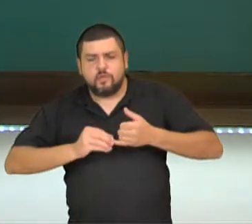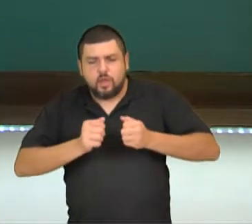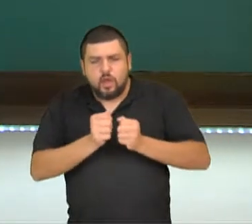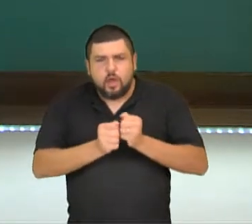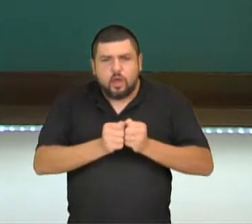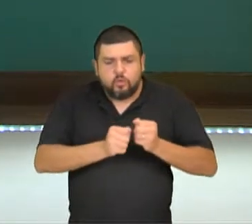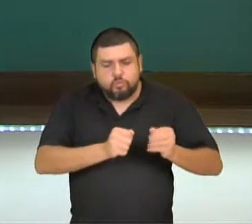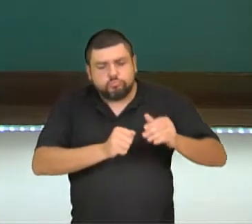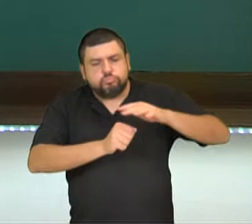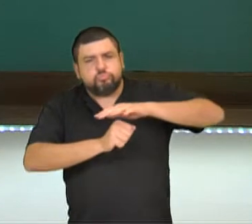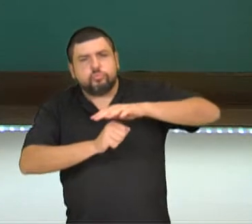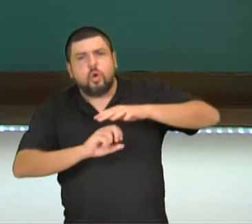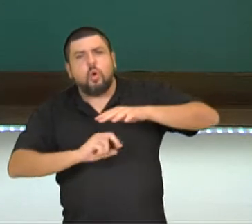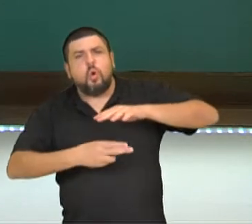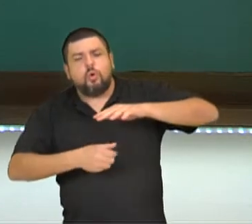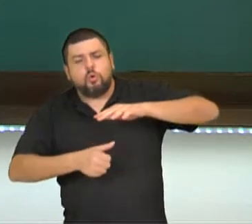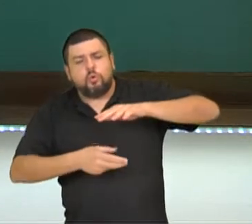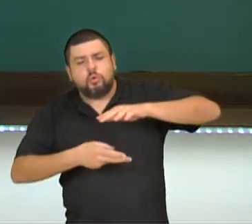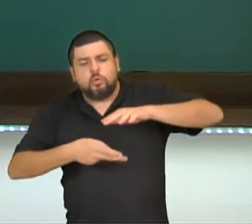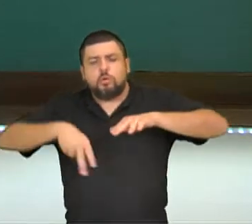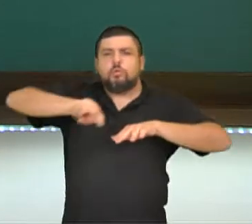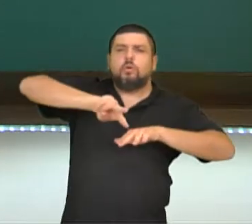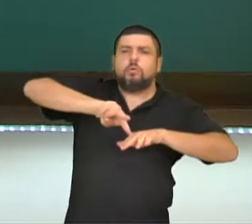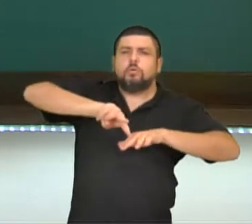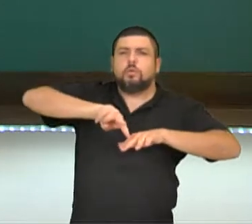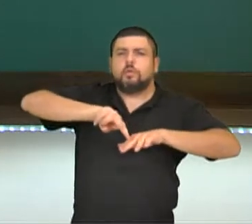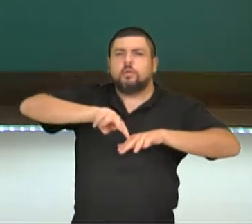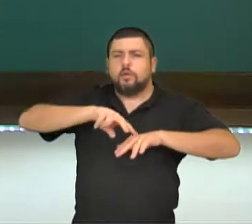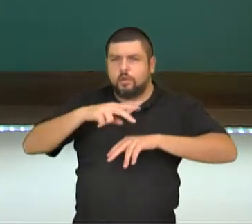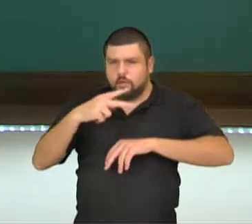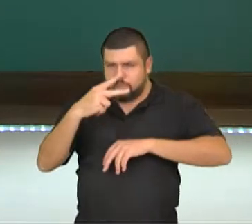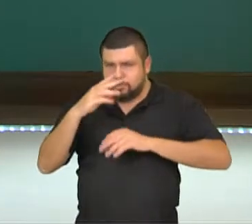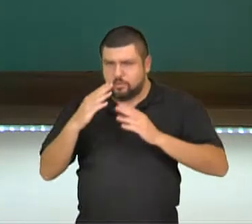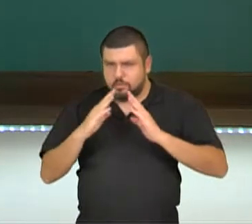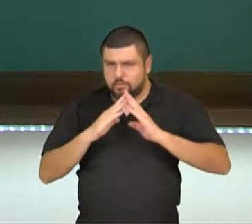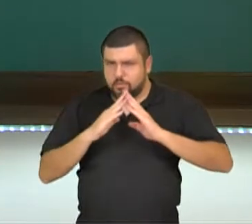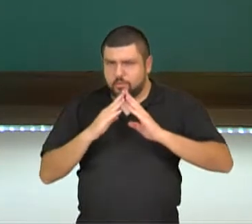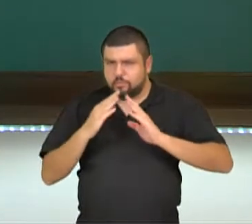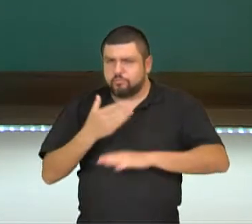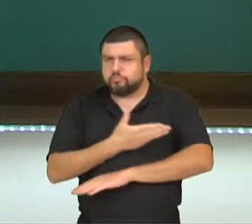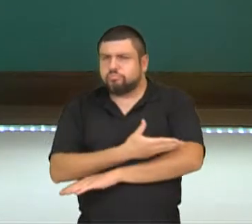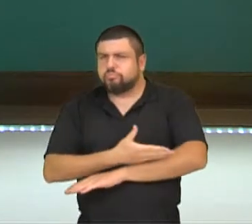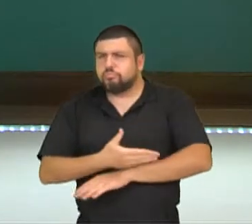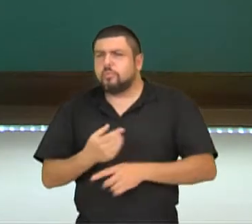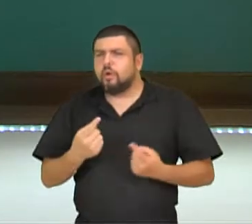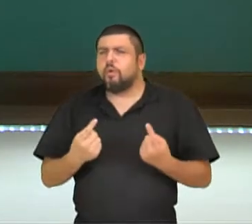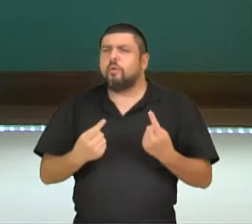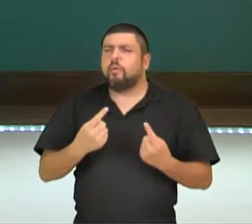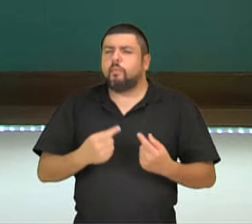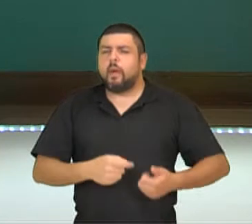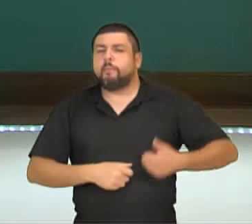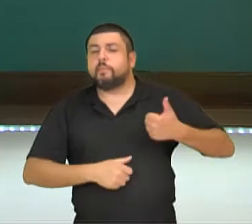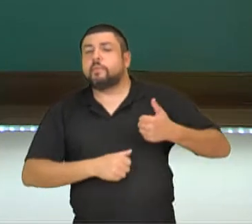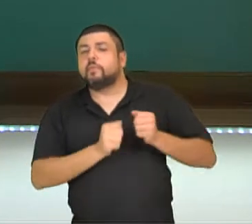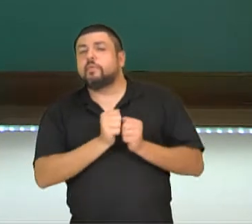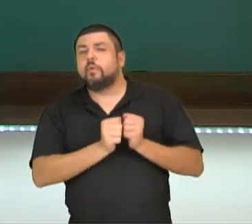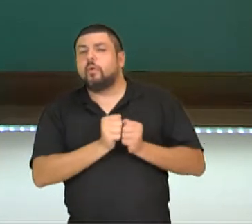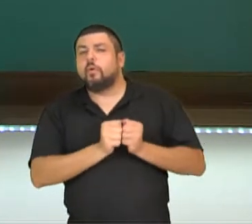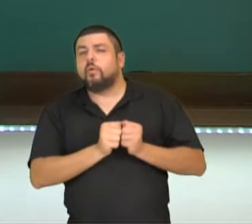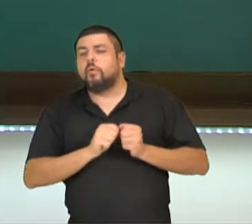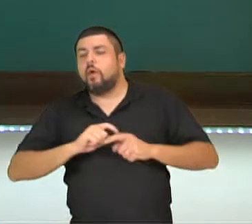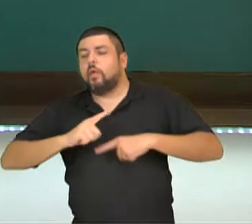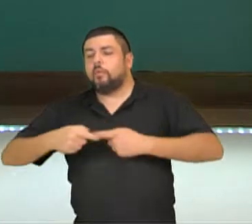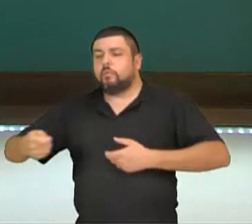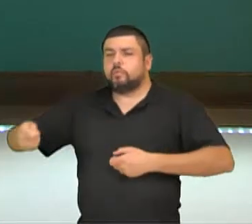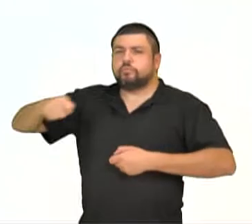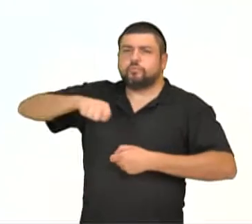arroz? Essa briga tem aí na sua casa também? Pois é, né? Gostos